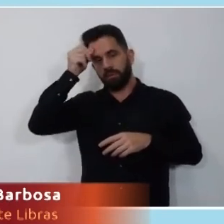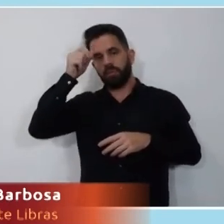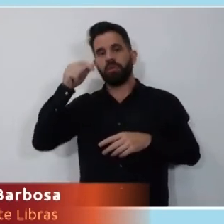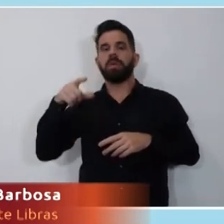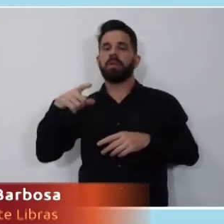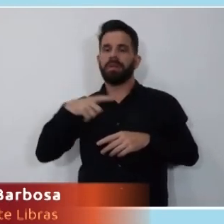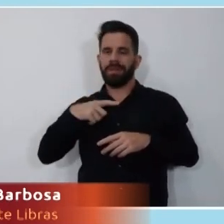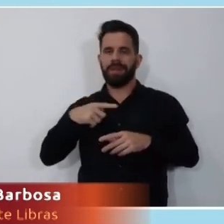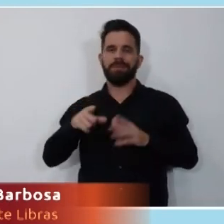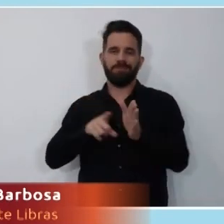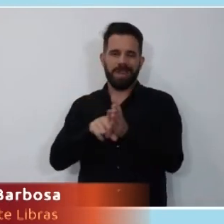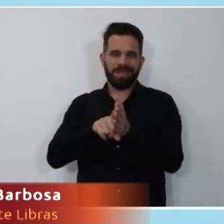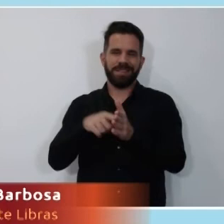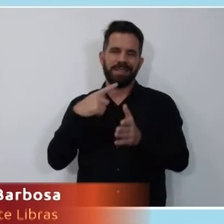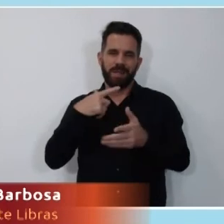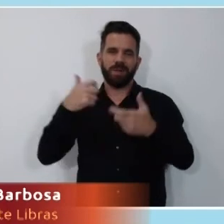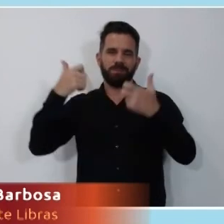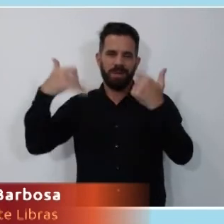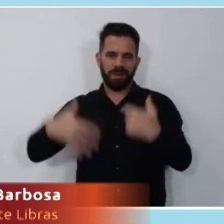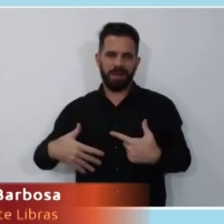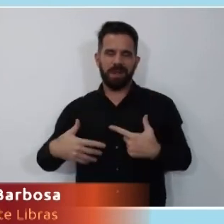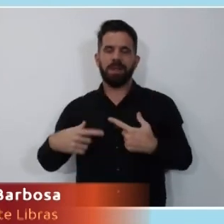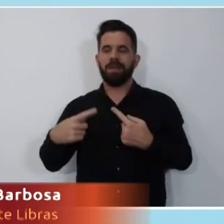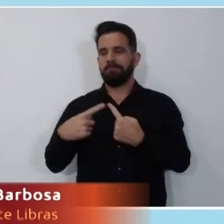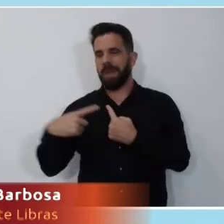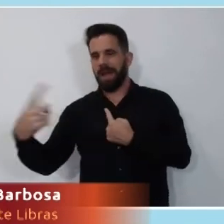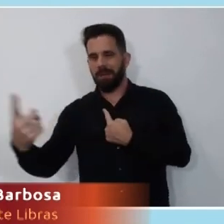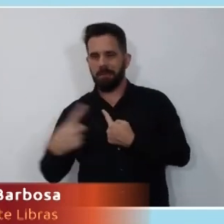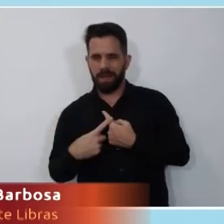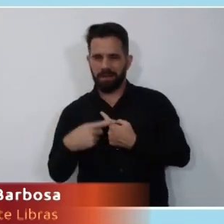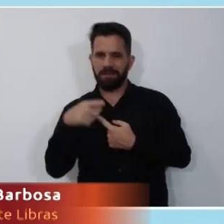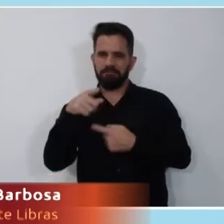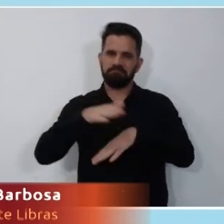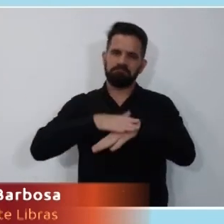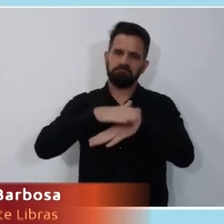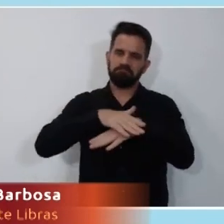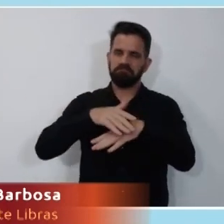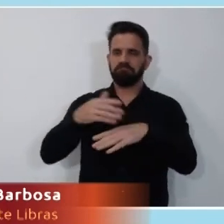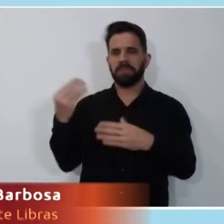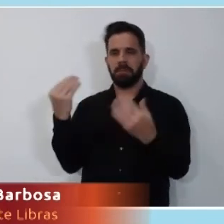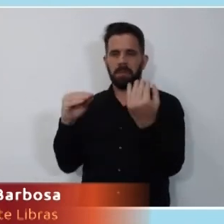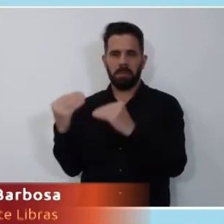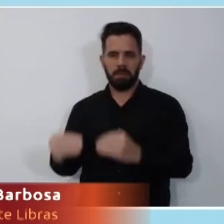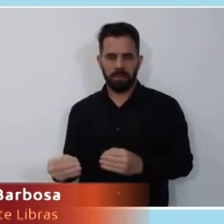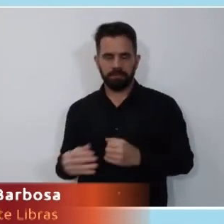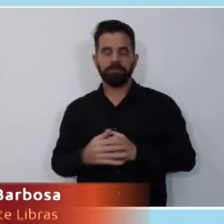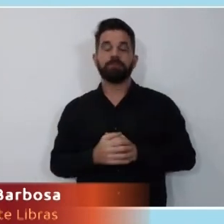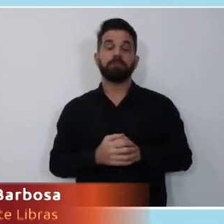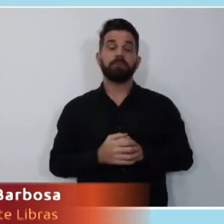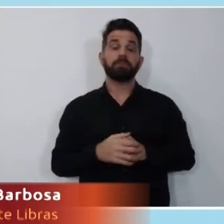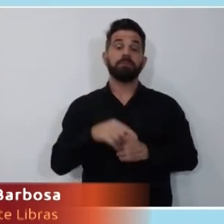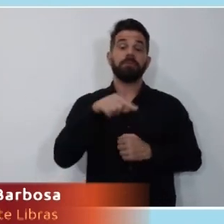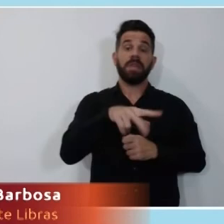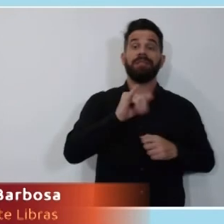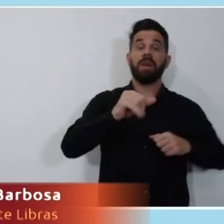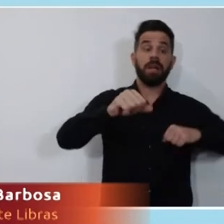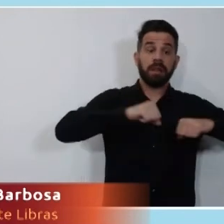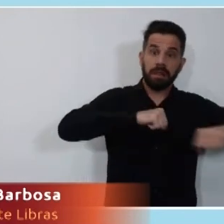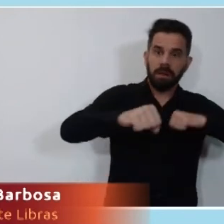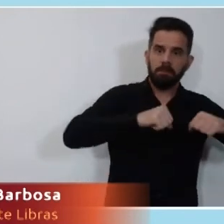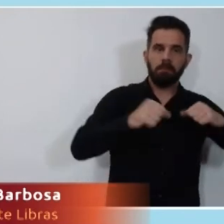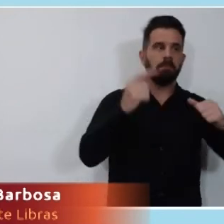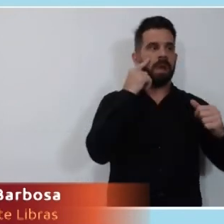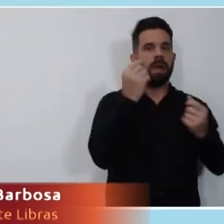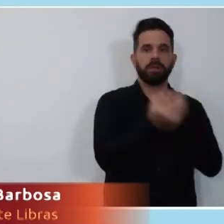que as pessoas podem participar. Quais são esses debates públicos? São temas importantes que serão colocados em discussão para